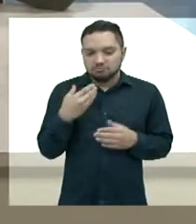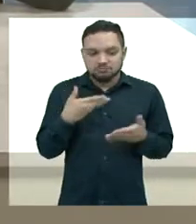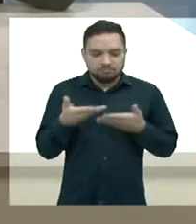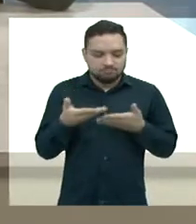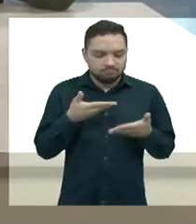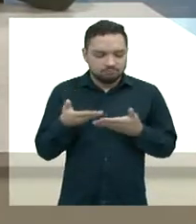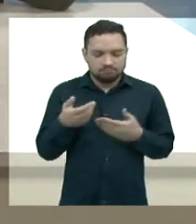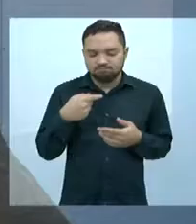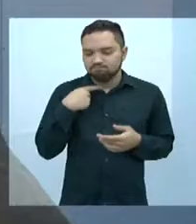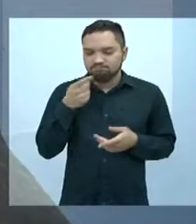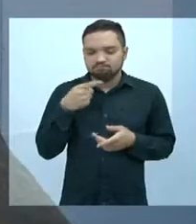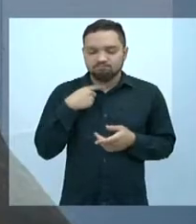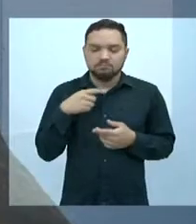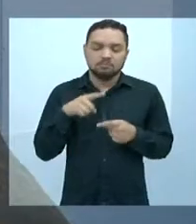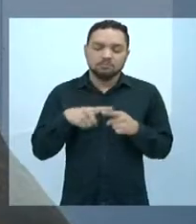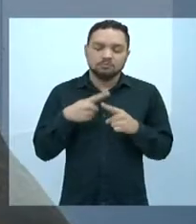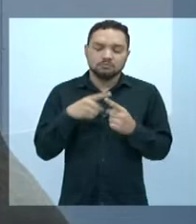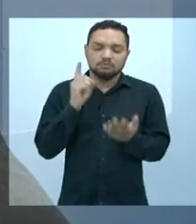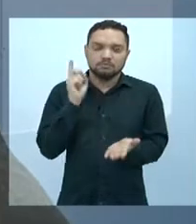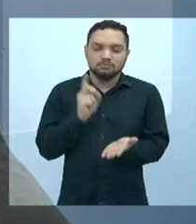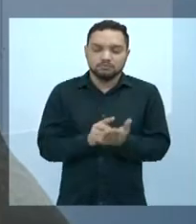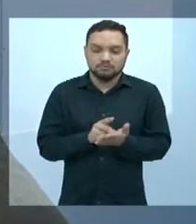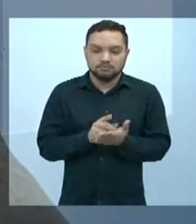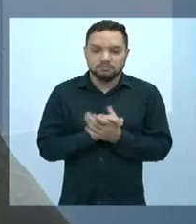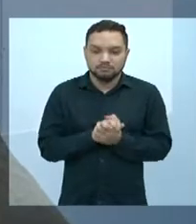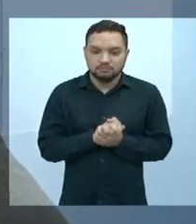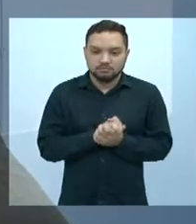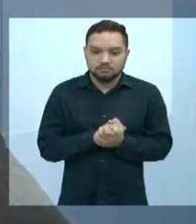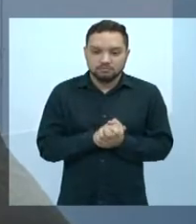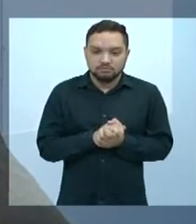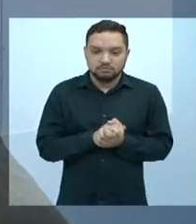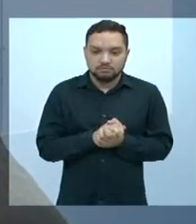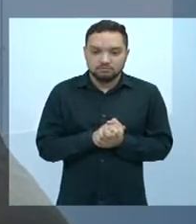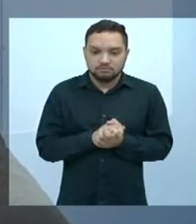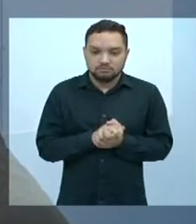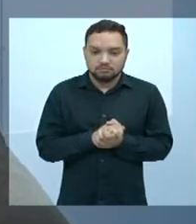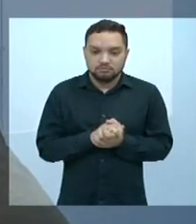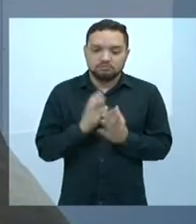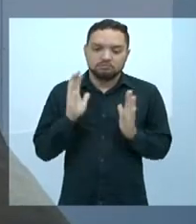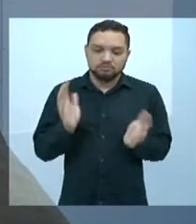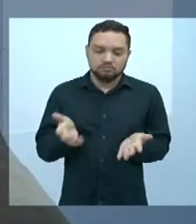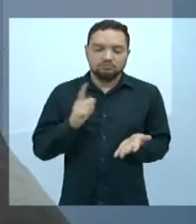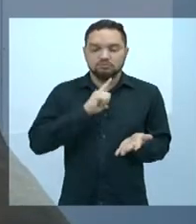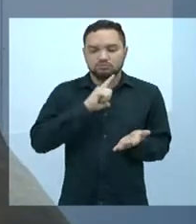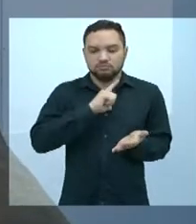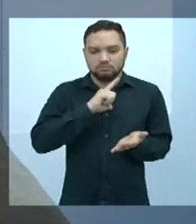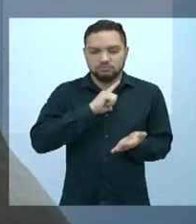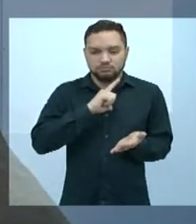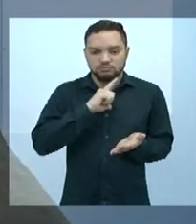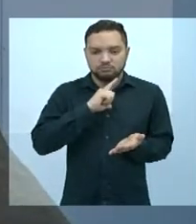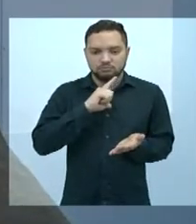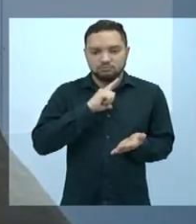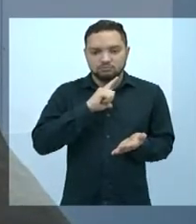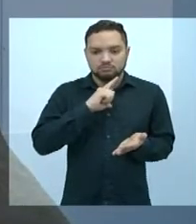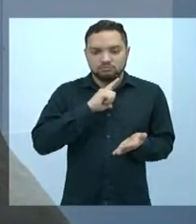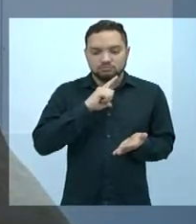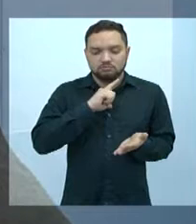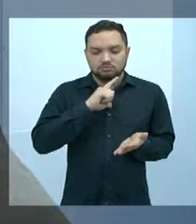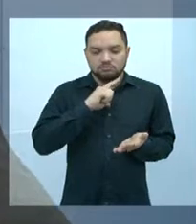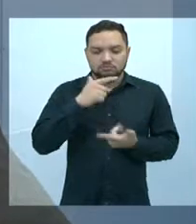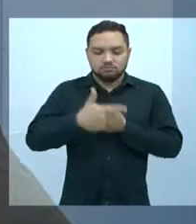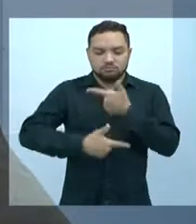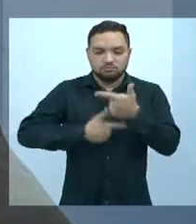Porque, na realidade, quando você tem um Maia Júnior há um bom tempo fazendo um